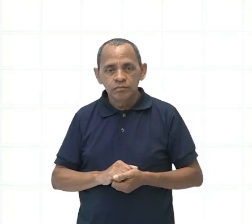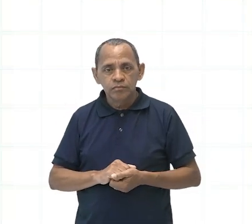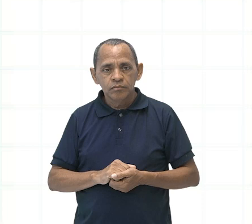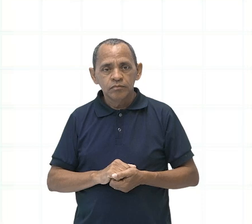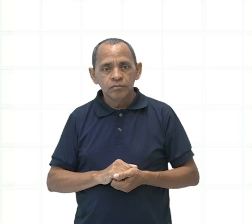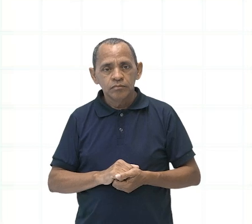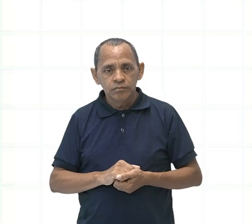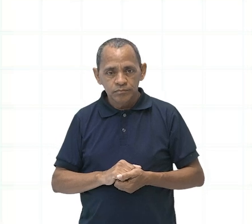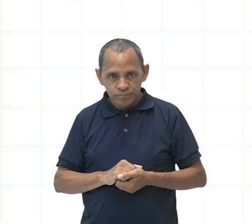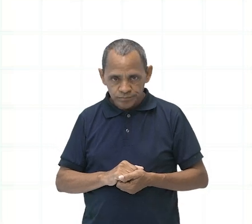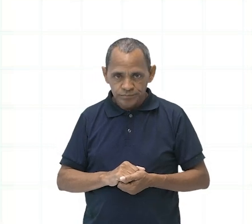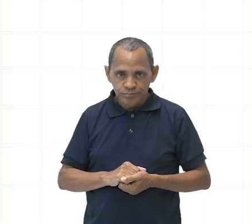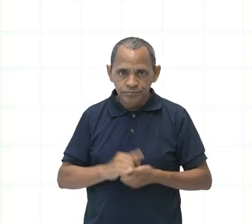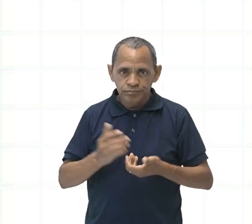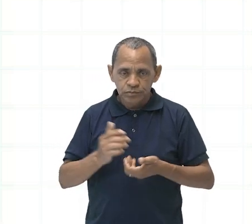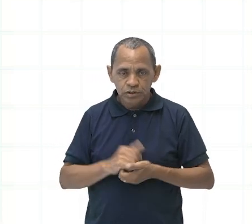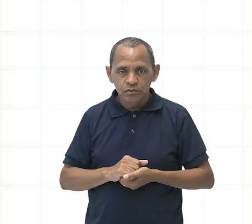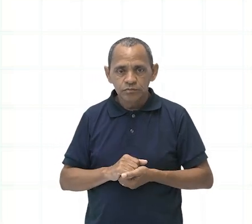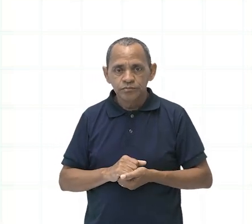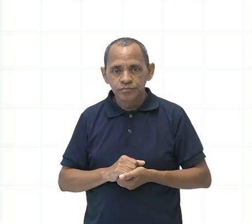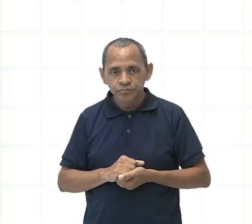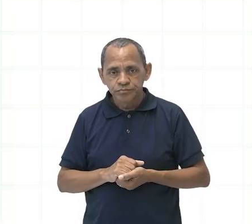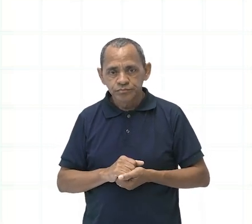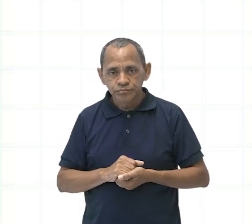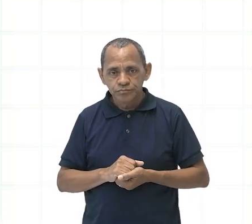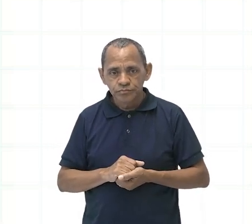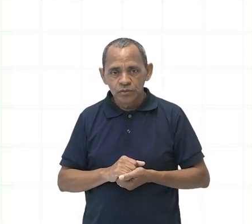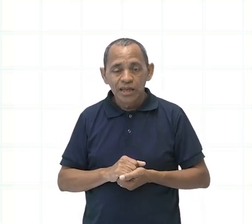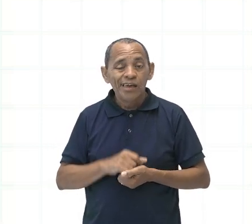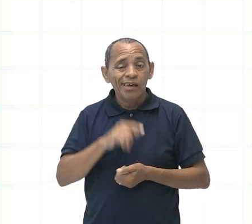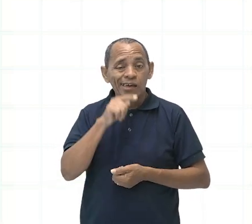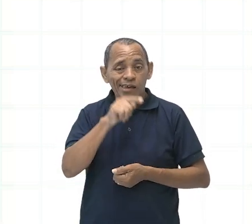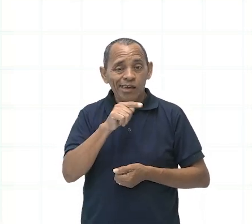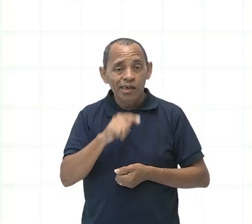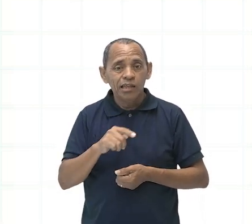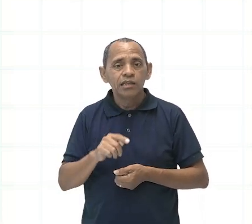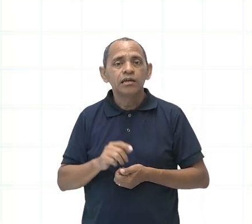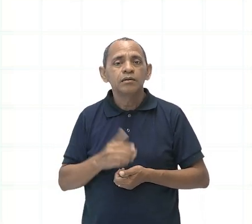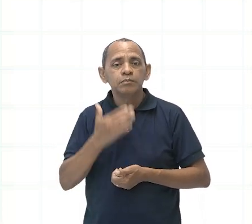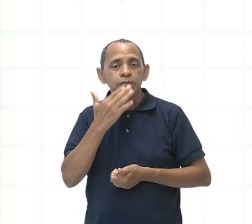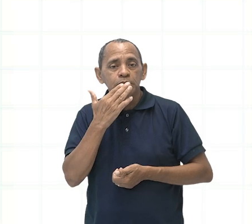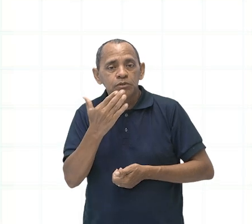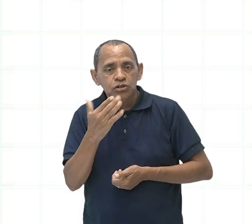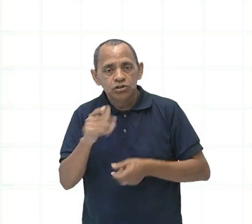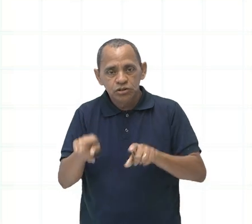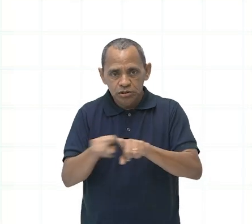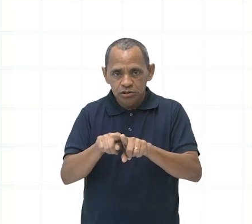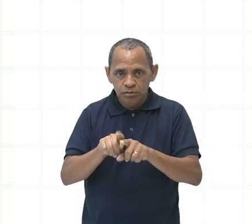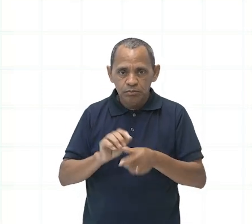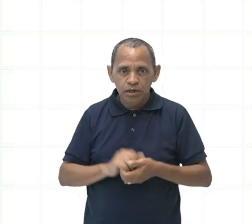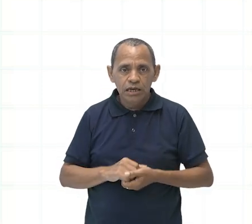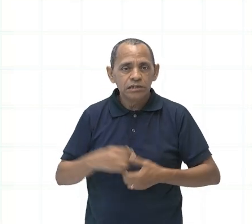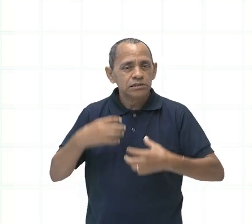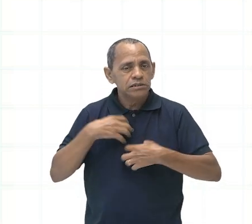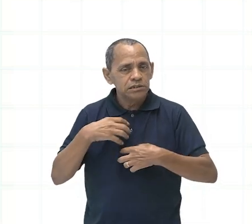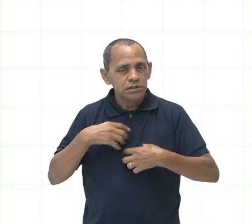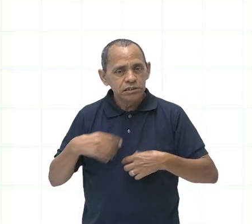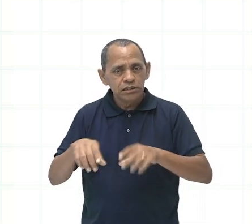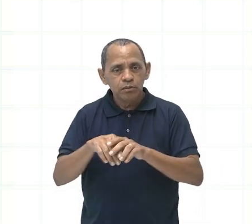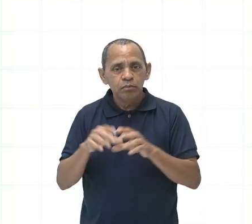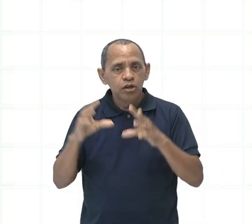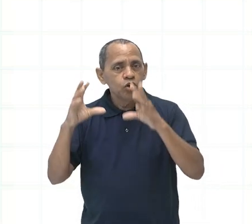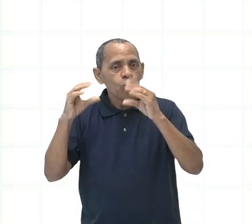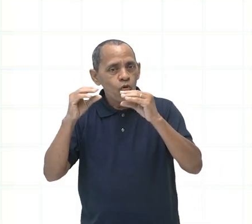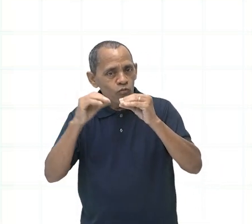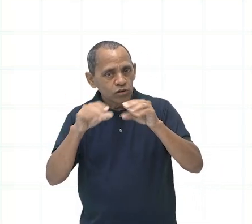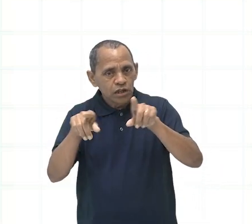Por mais que ela se sinta desconfortável, precisará fazer a apresentação em público. Isto aqui é um